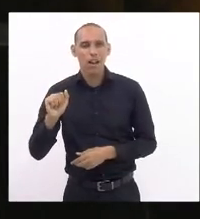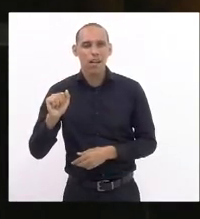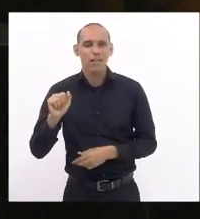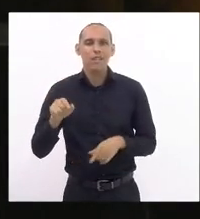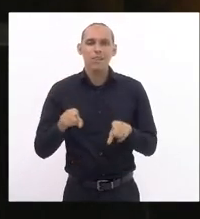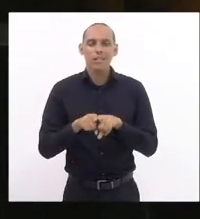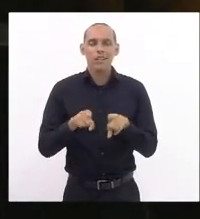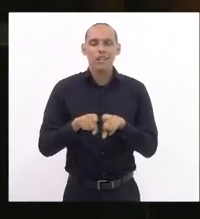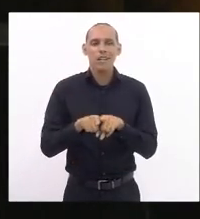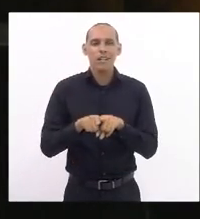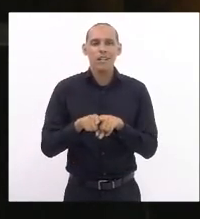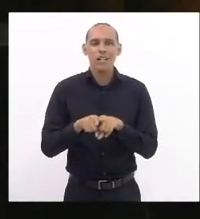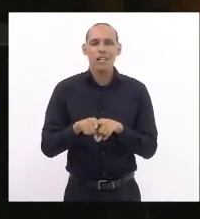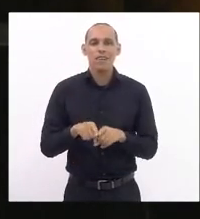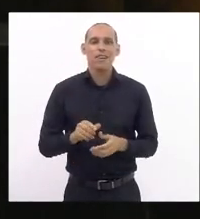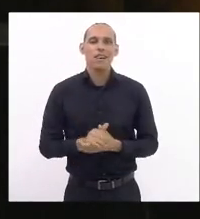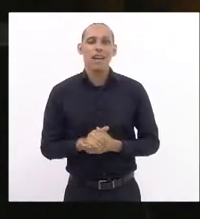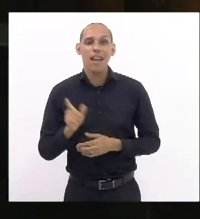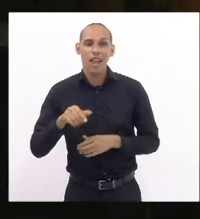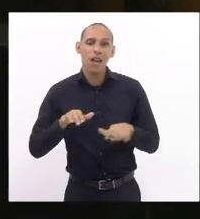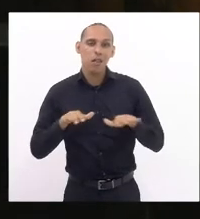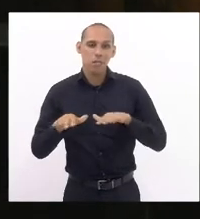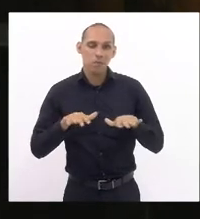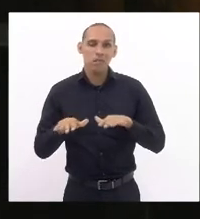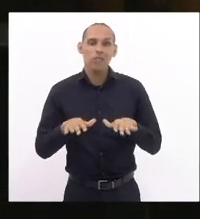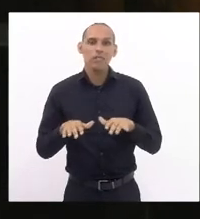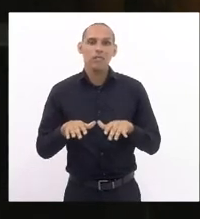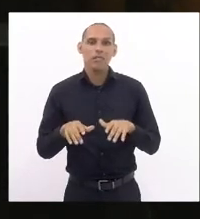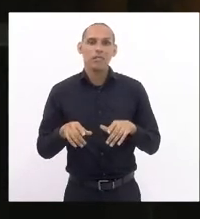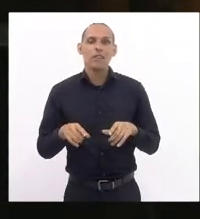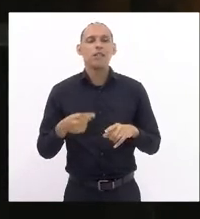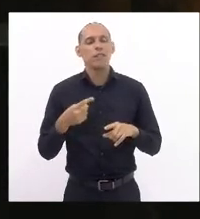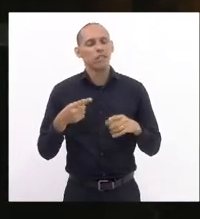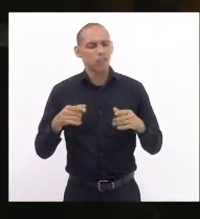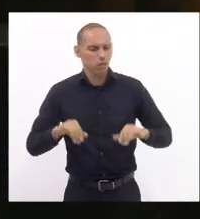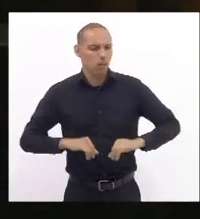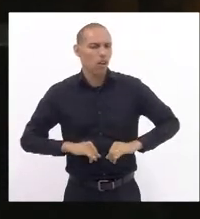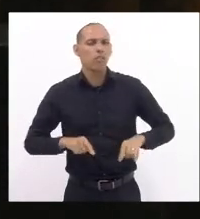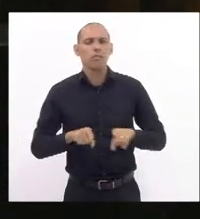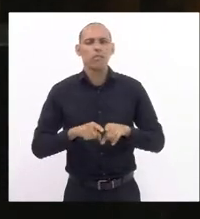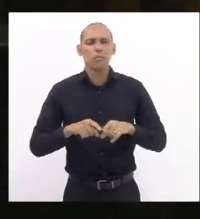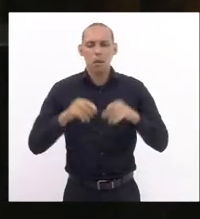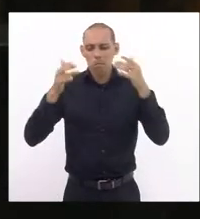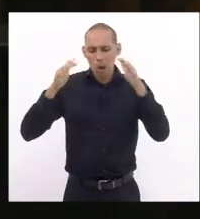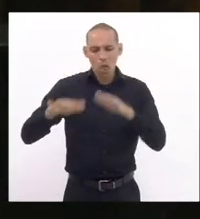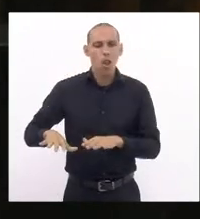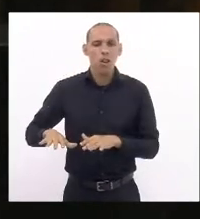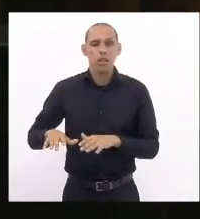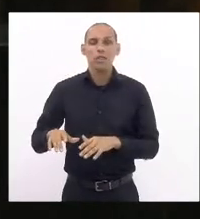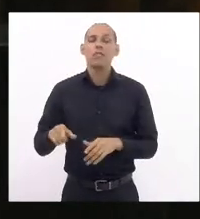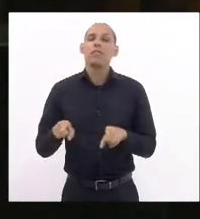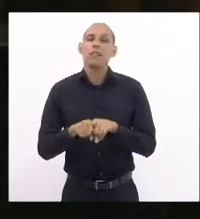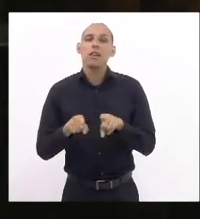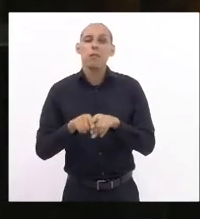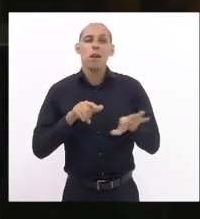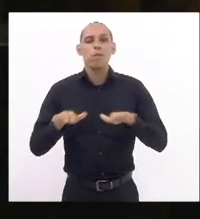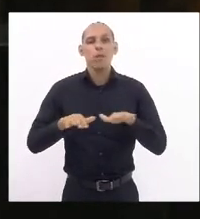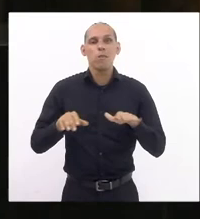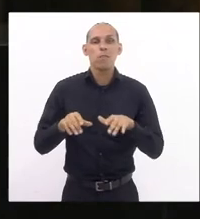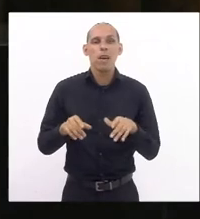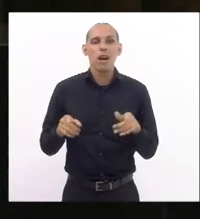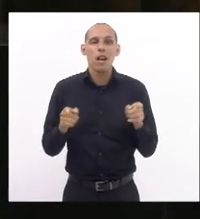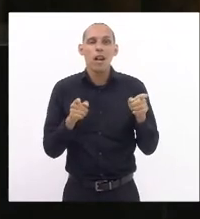Camelôs, também o movimento de atingido por barragem e o movimento de pequenos agricultores